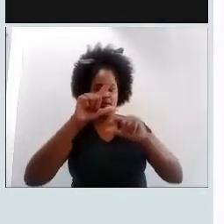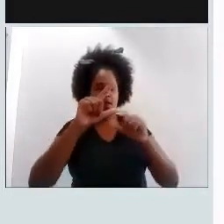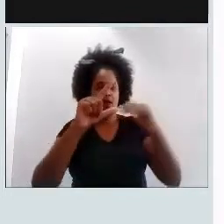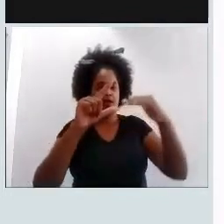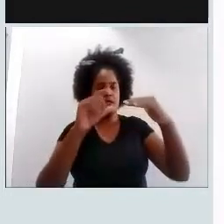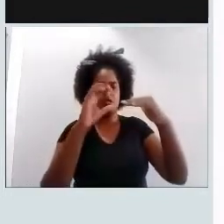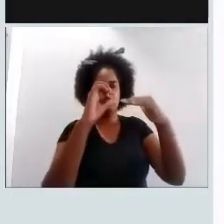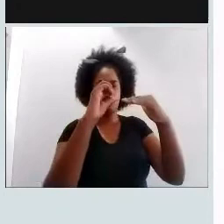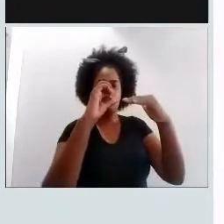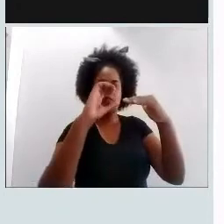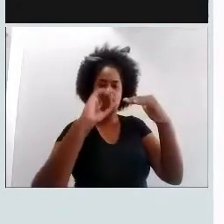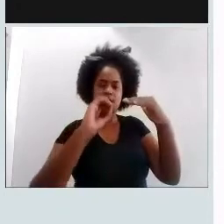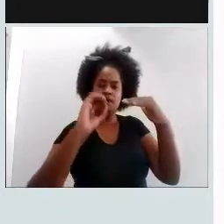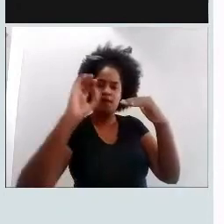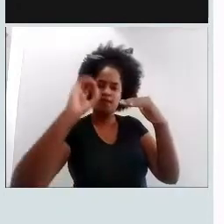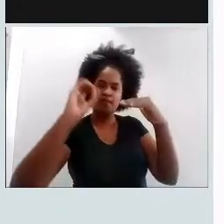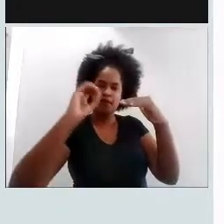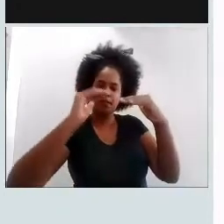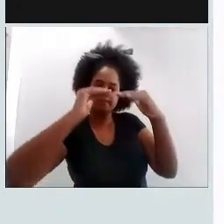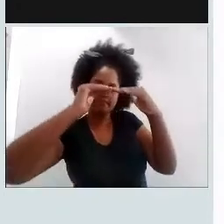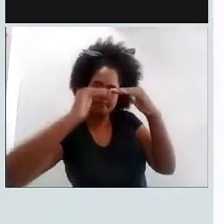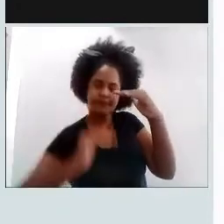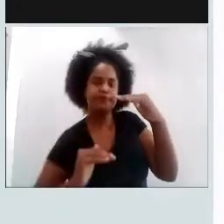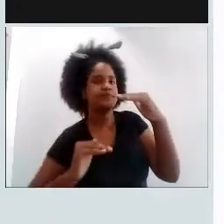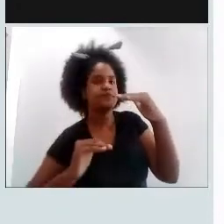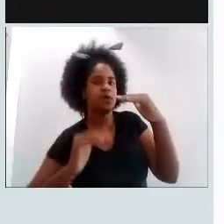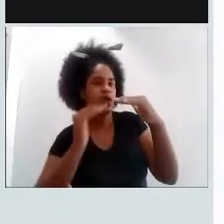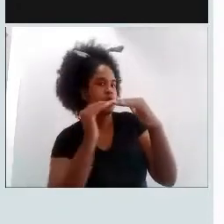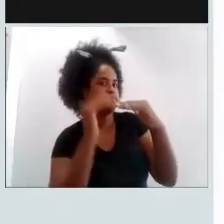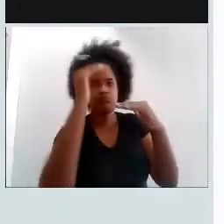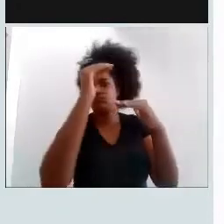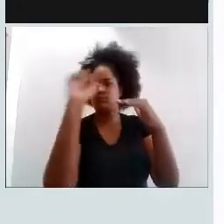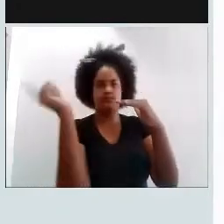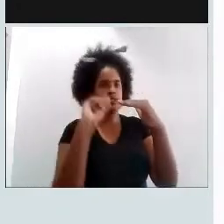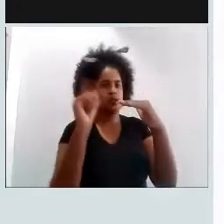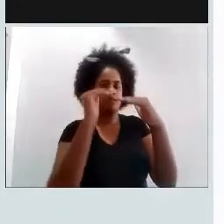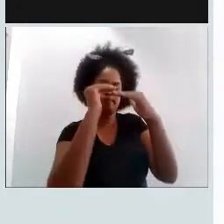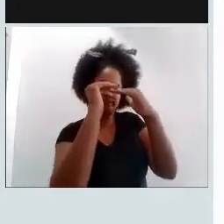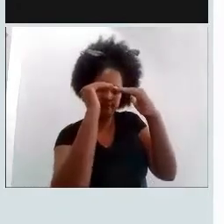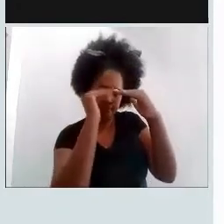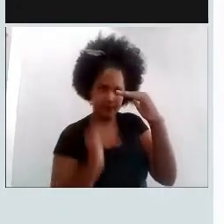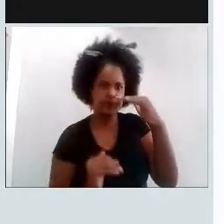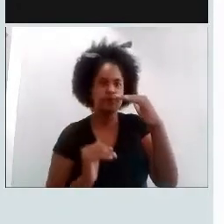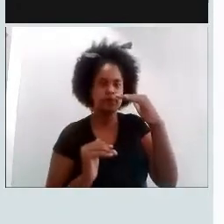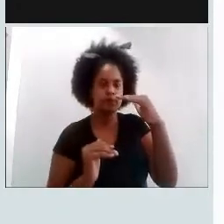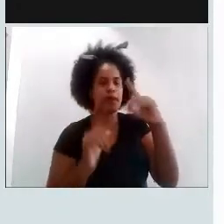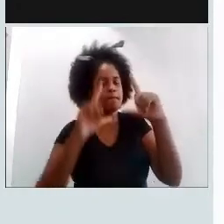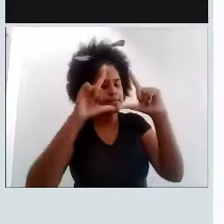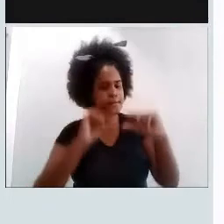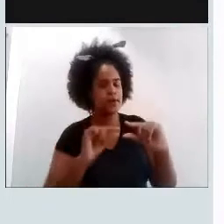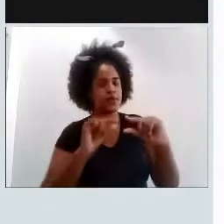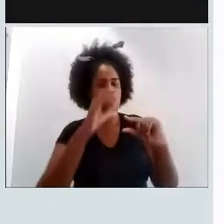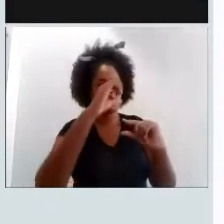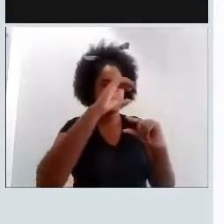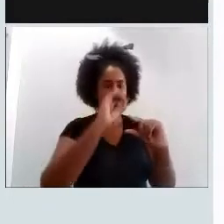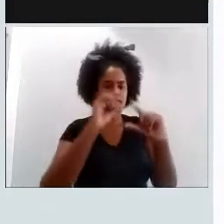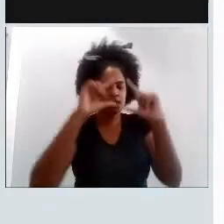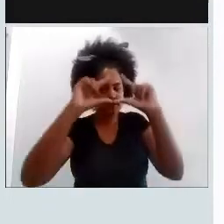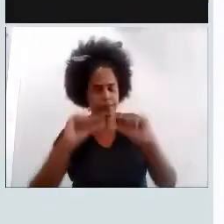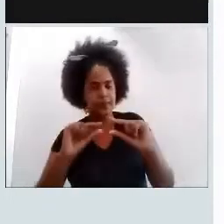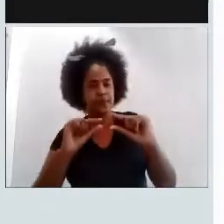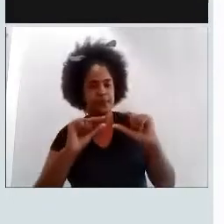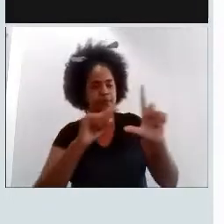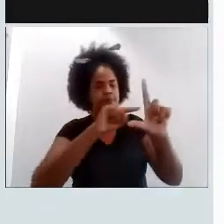certo? O triângulo acutângulo possui todos os seus ângulos internos menores que 90 graus, ou seja, a medida de cada